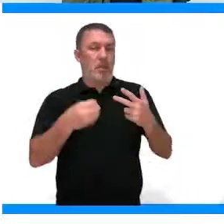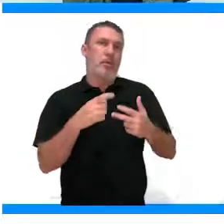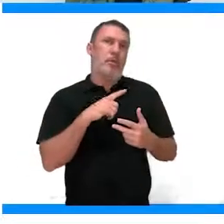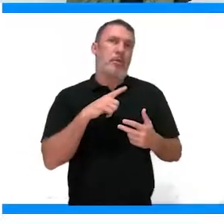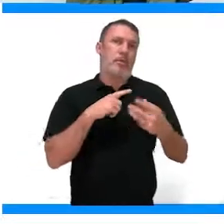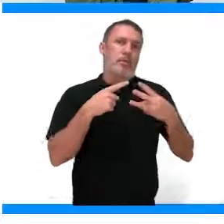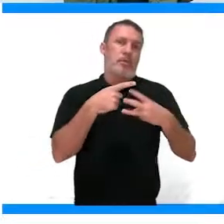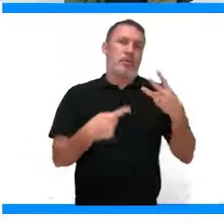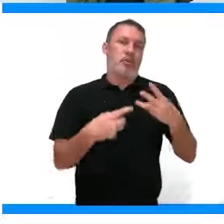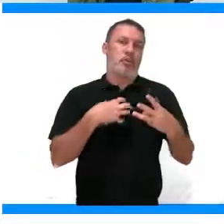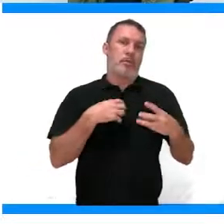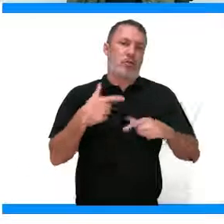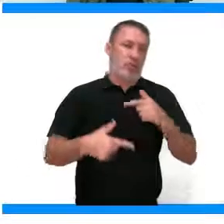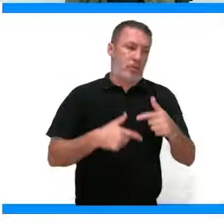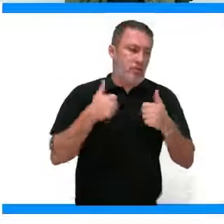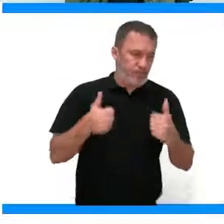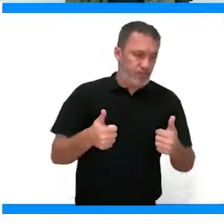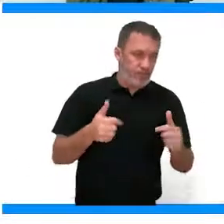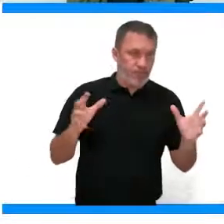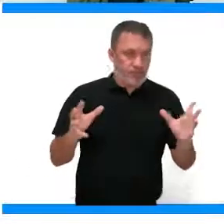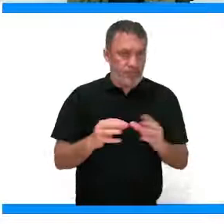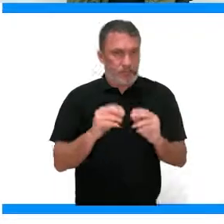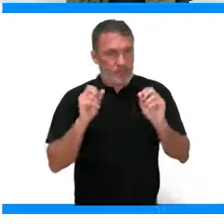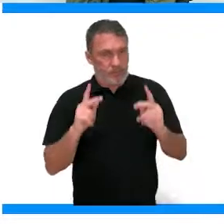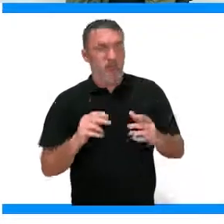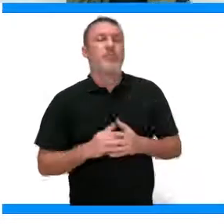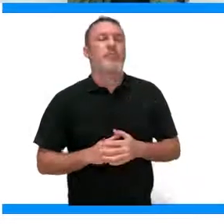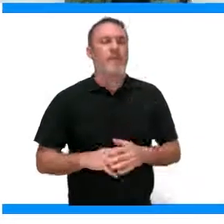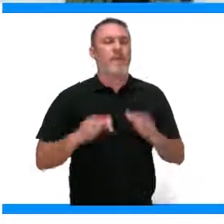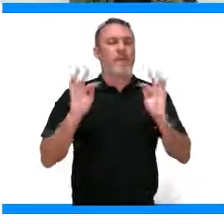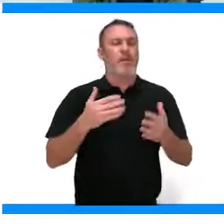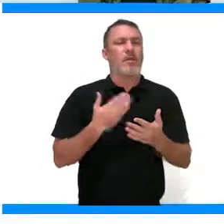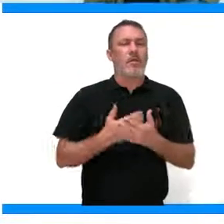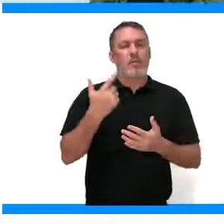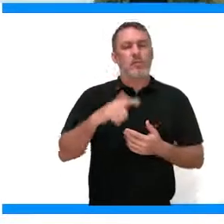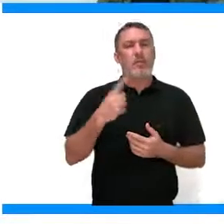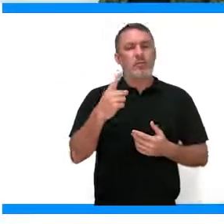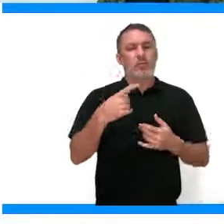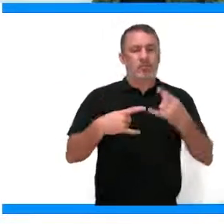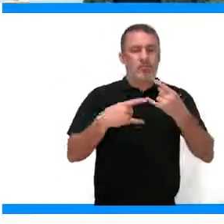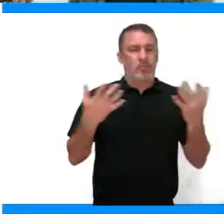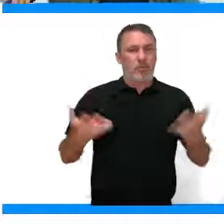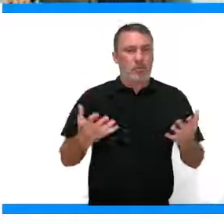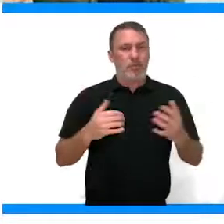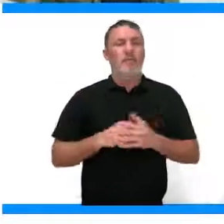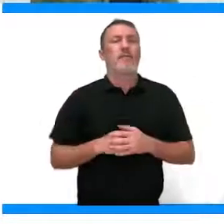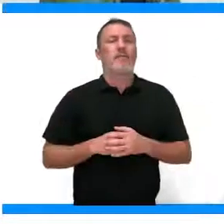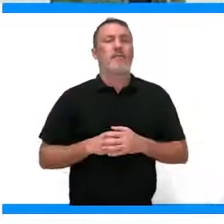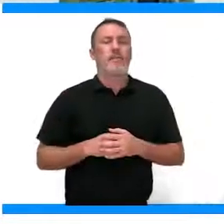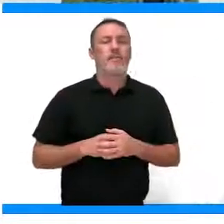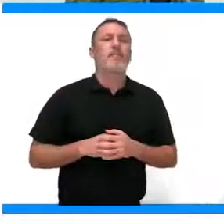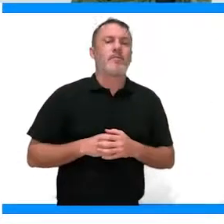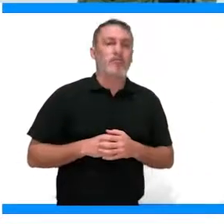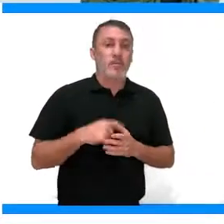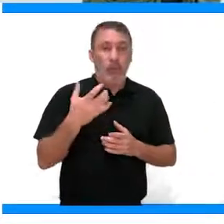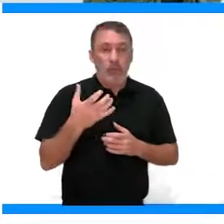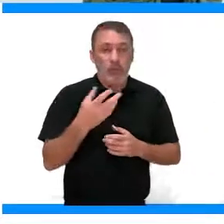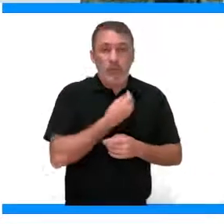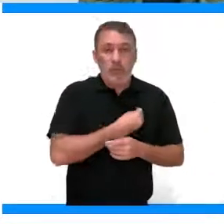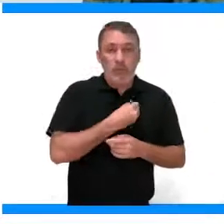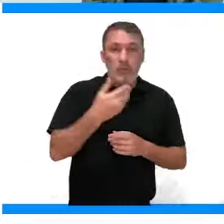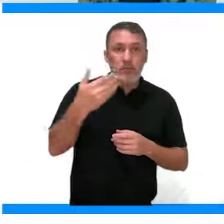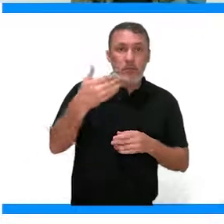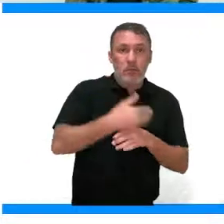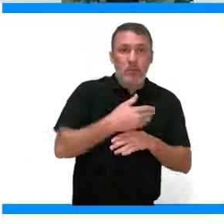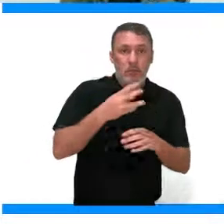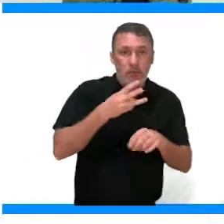trabalha com as três formas. Beleza, meu hacker? Chegando ao final de mais uma videoaula nossa aqui. Quer participar do